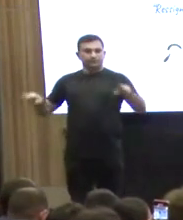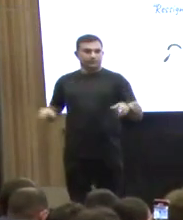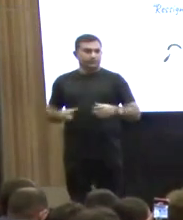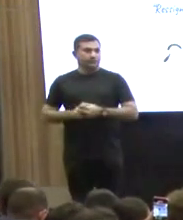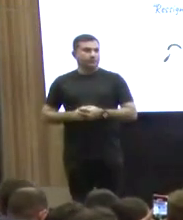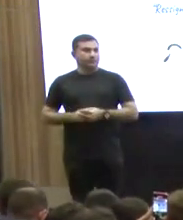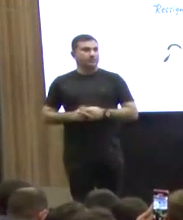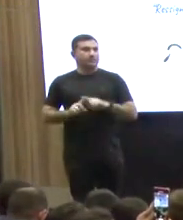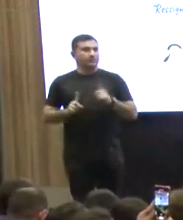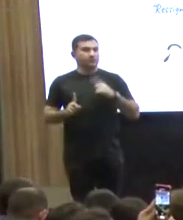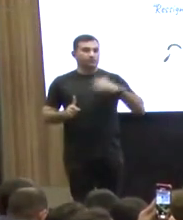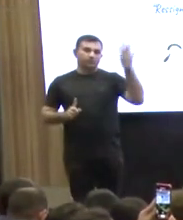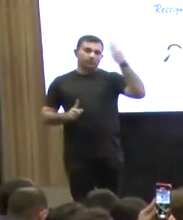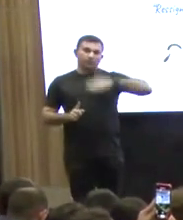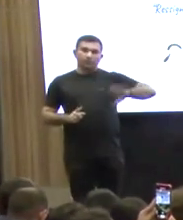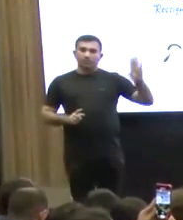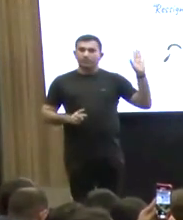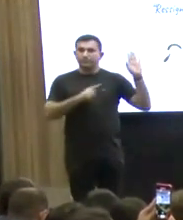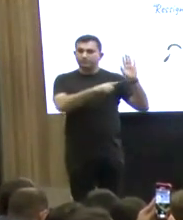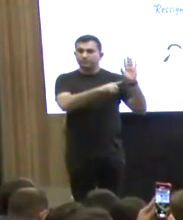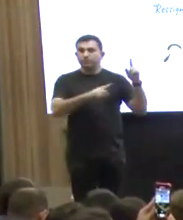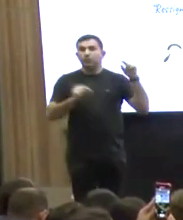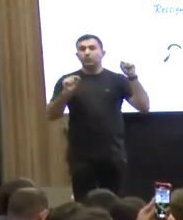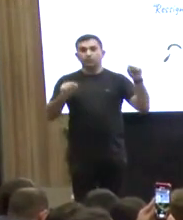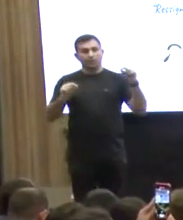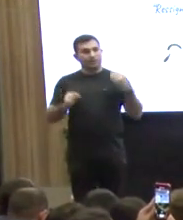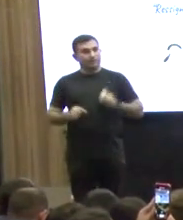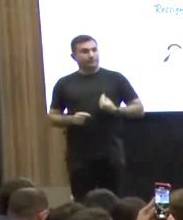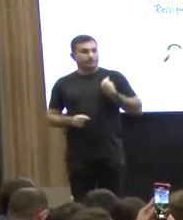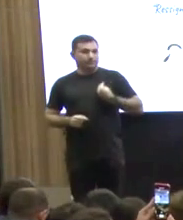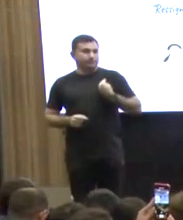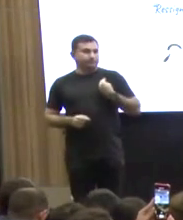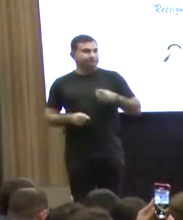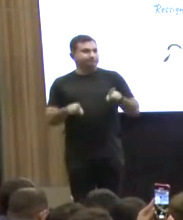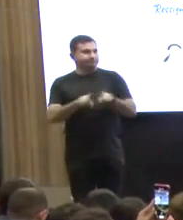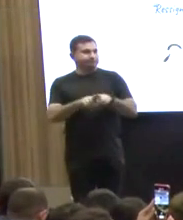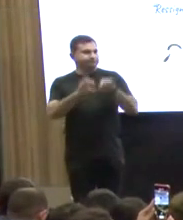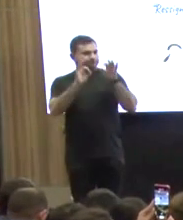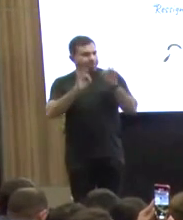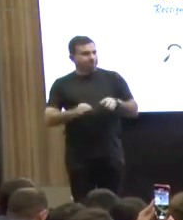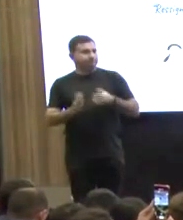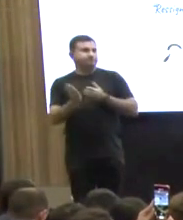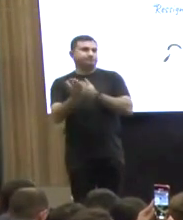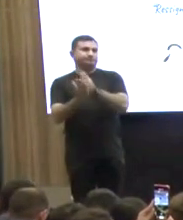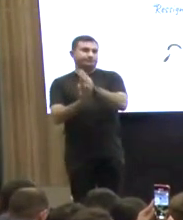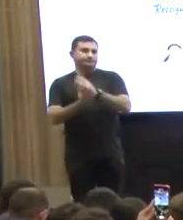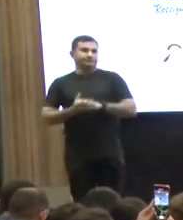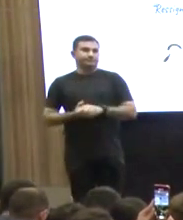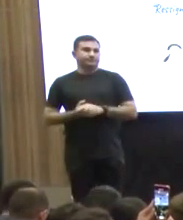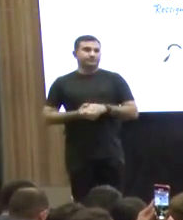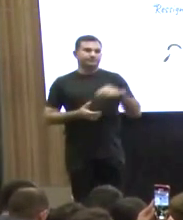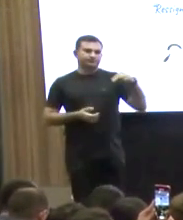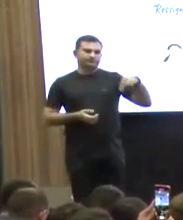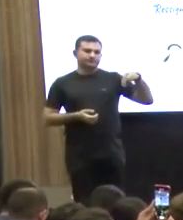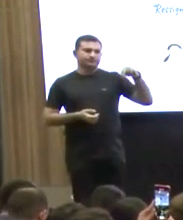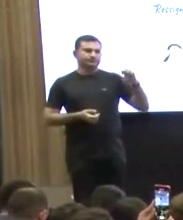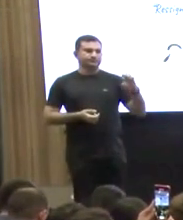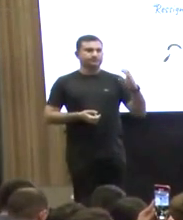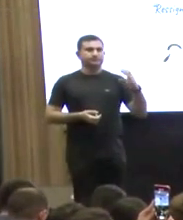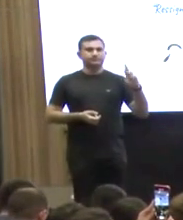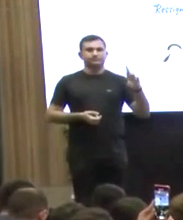últimos dias, com tudo que a gente tem enfrentado na educação e principalmente na educação básica. Mas isso não pode tirar de